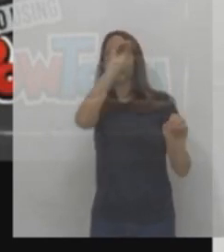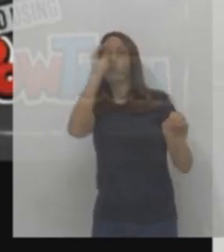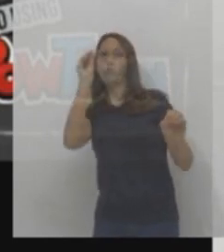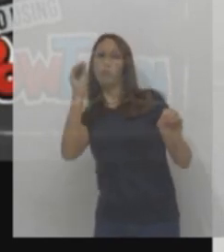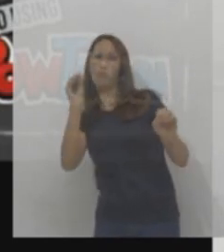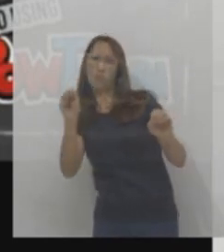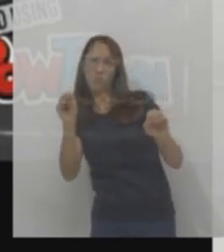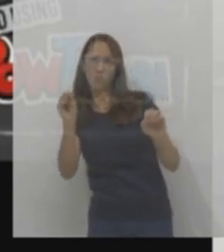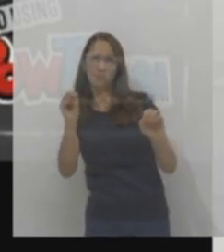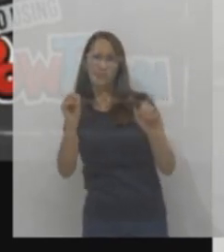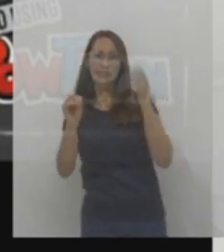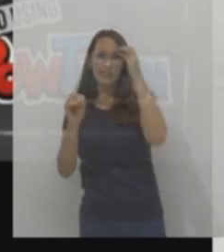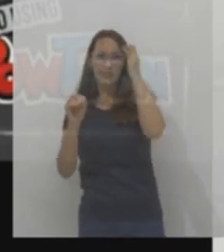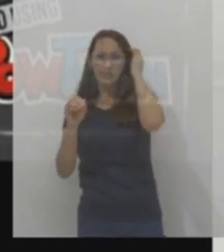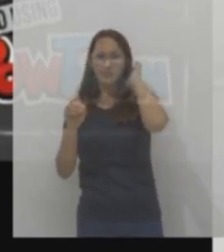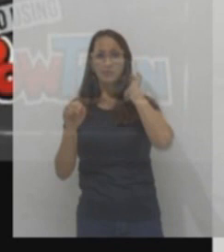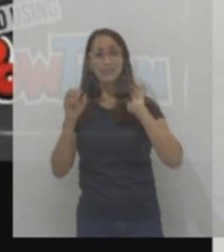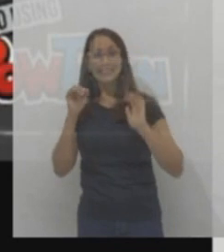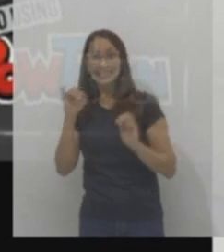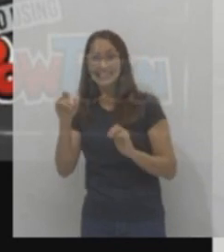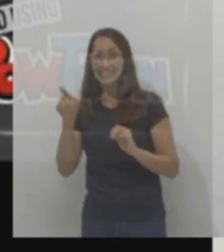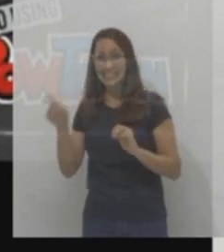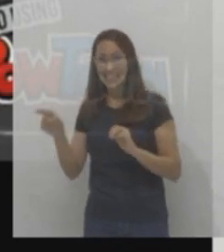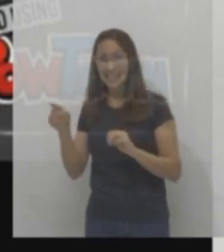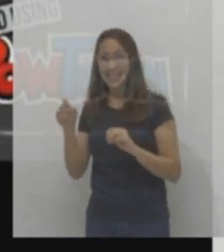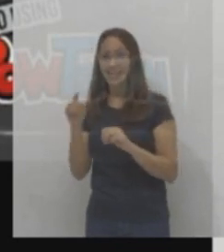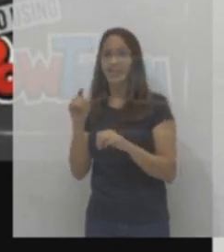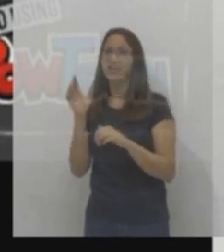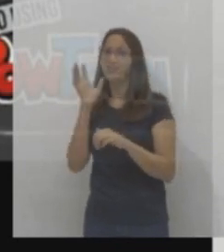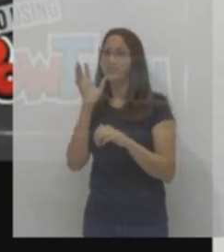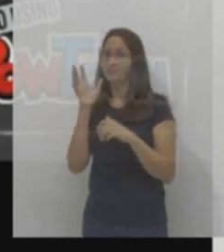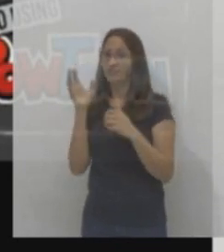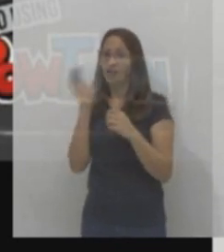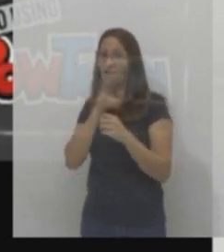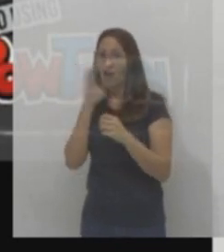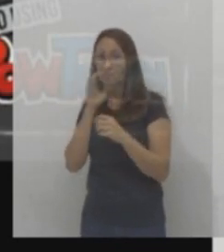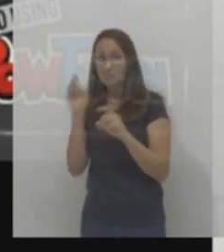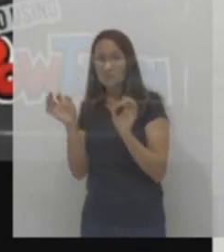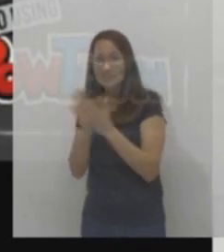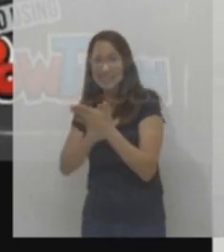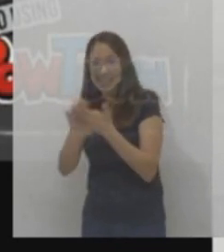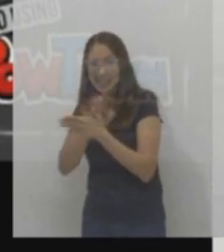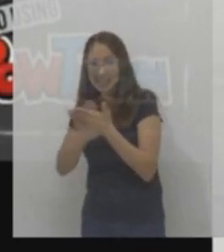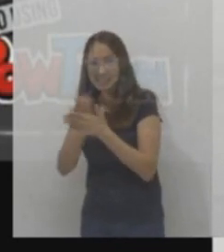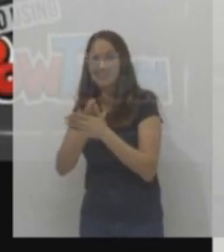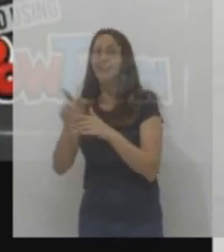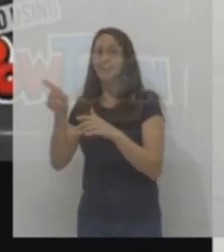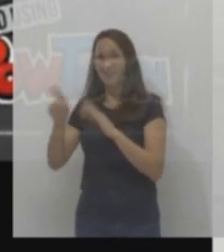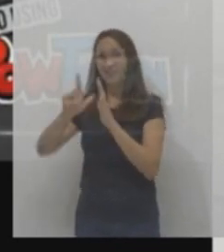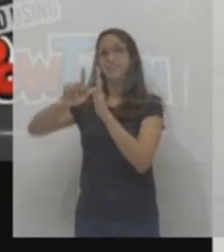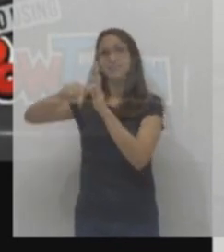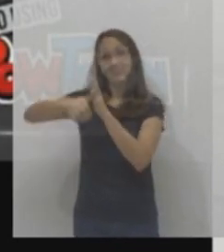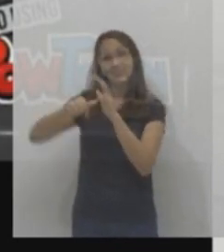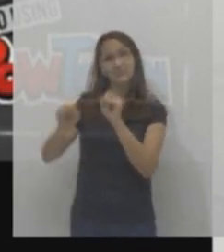ela não se apressar, ela vai se atrasar para o trabalho, ok? Mais um exemplo.